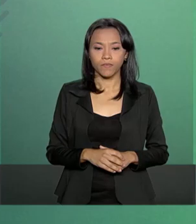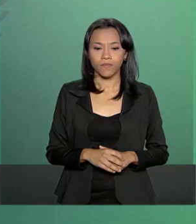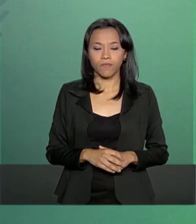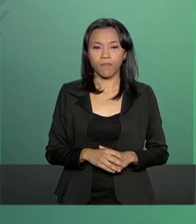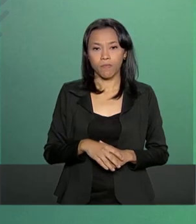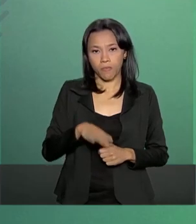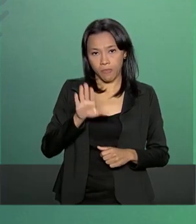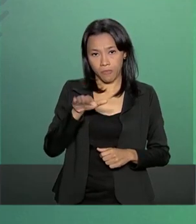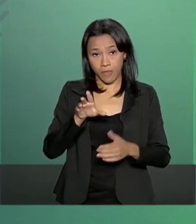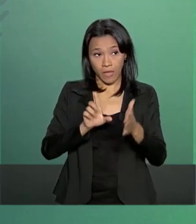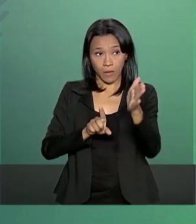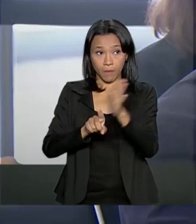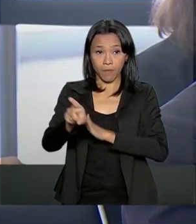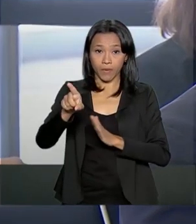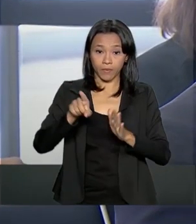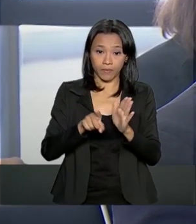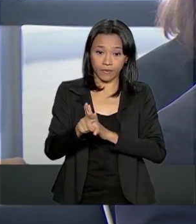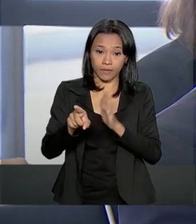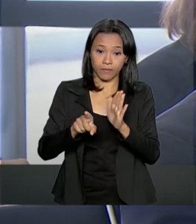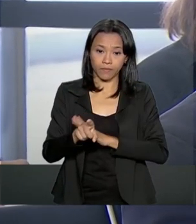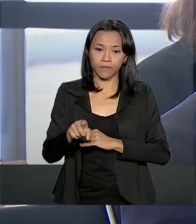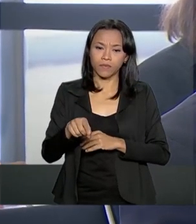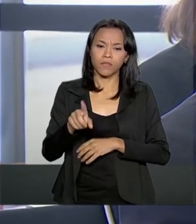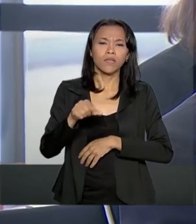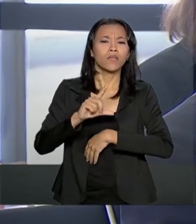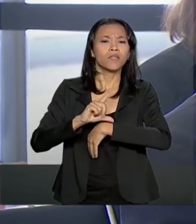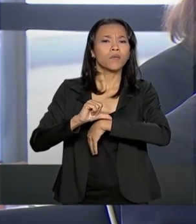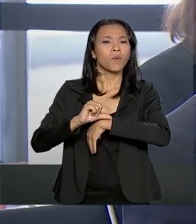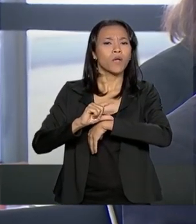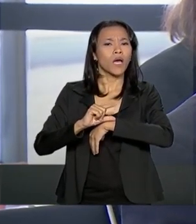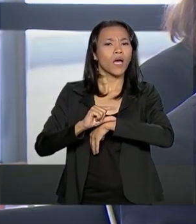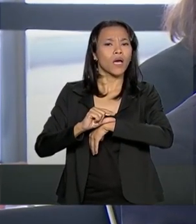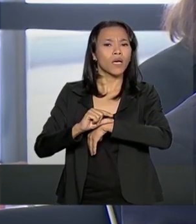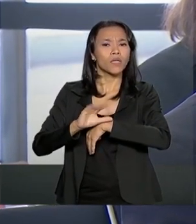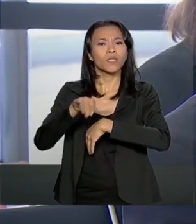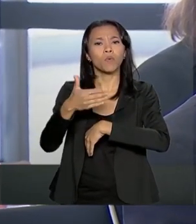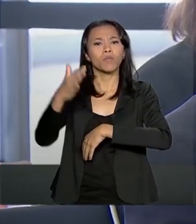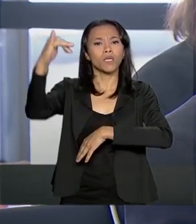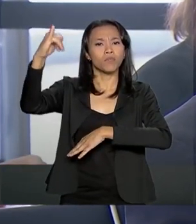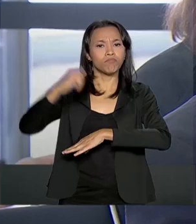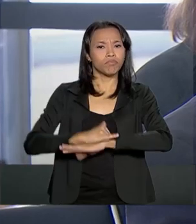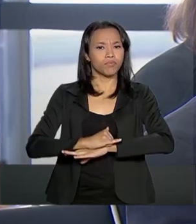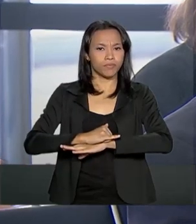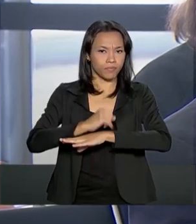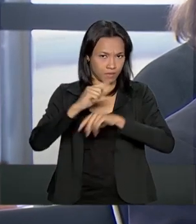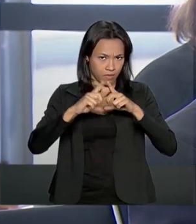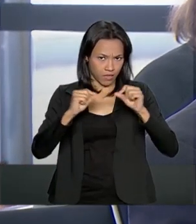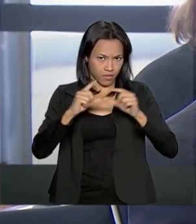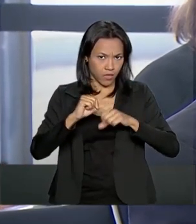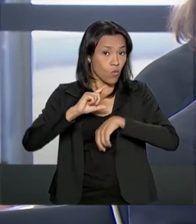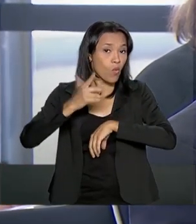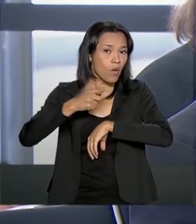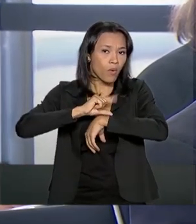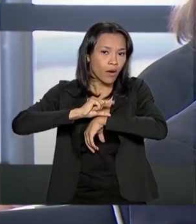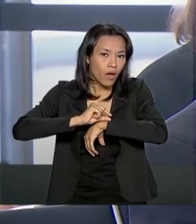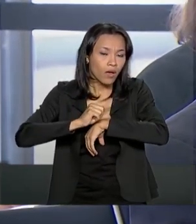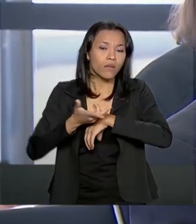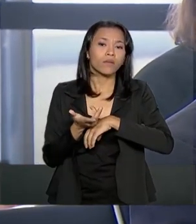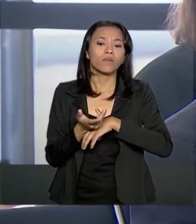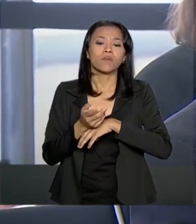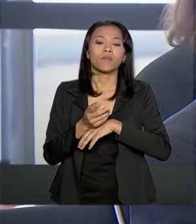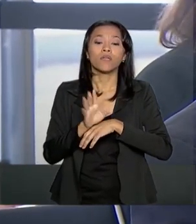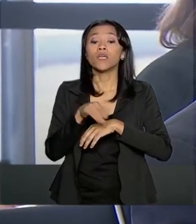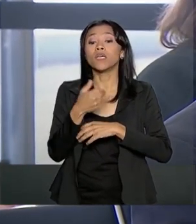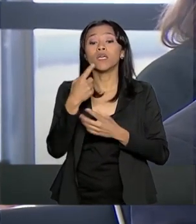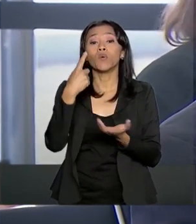Porta-voz Gustavo Uribe, da Folha de São Paulo. Vai, o senhor tem o horário certinho de que ele, quando ele pousa em Brasília? E eu gostaria de saber se tem uma previsão de quando ele terá uma